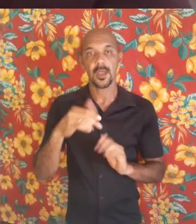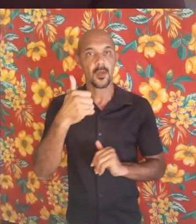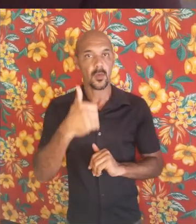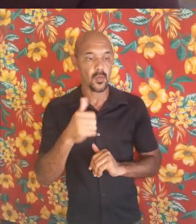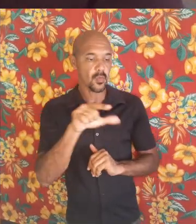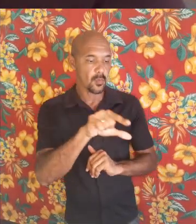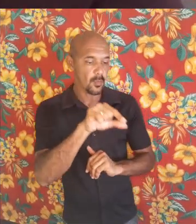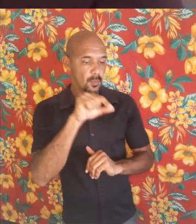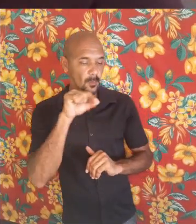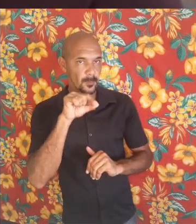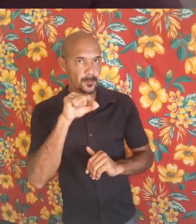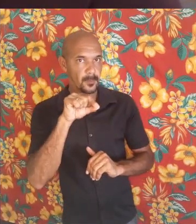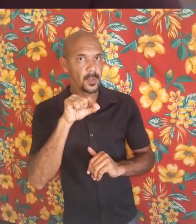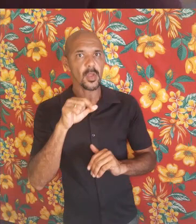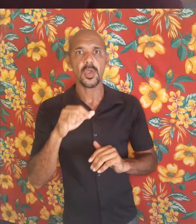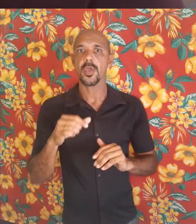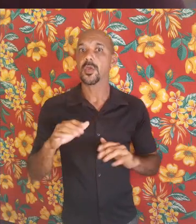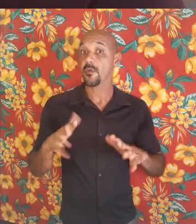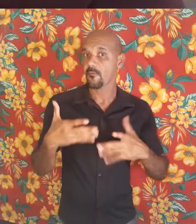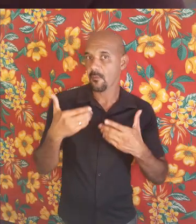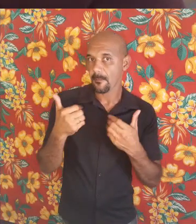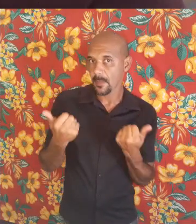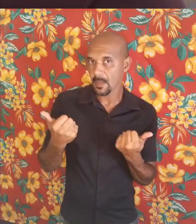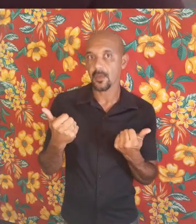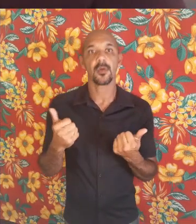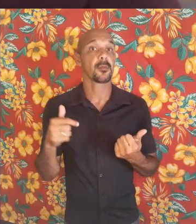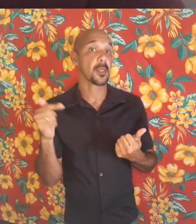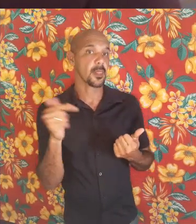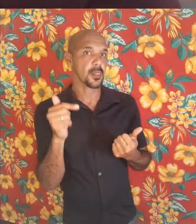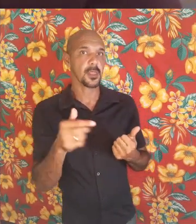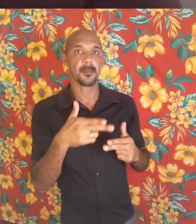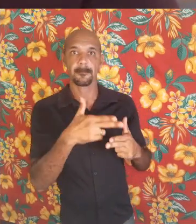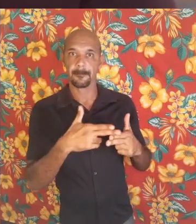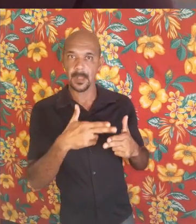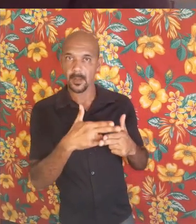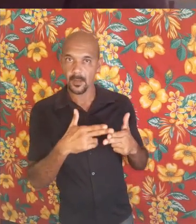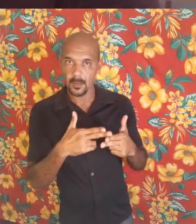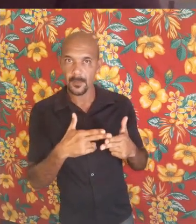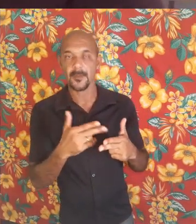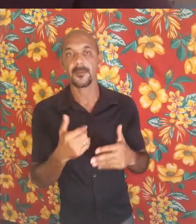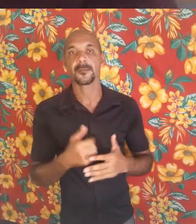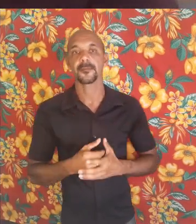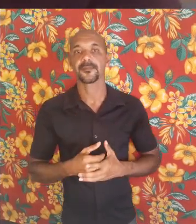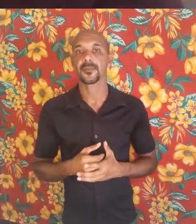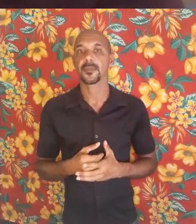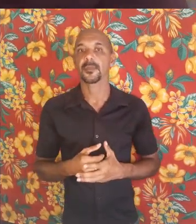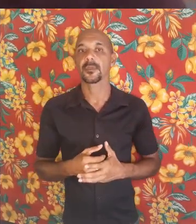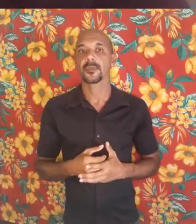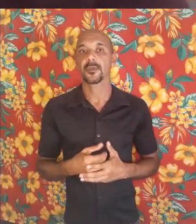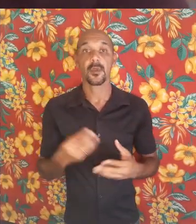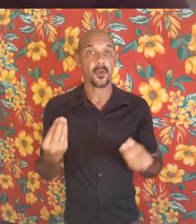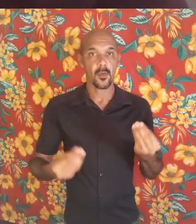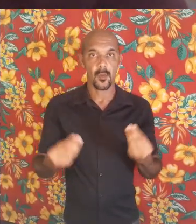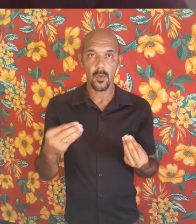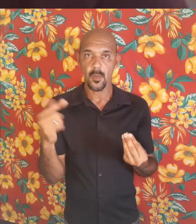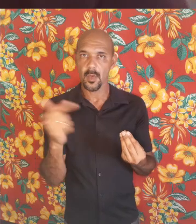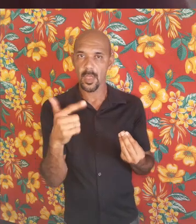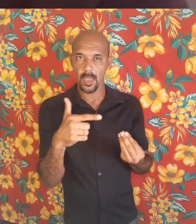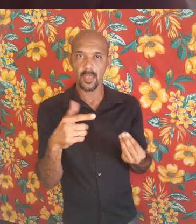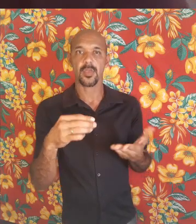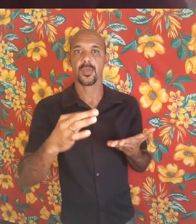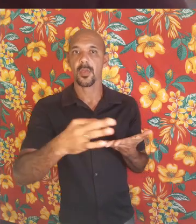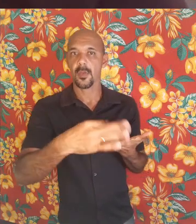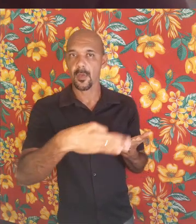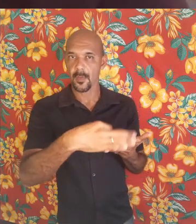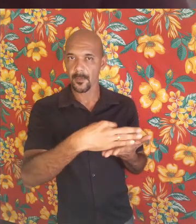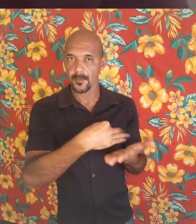um que você acha melhor para cortar o seu desenho, né? No caso desse desenho, como ele é muito fino, eu vou optar